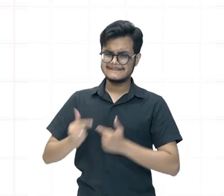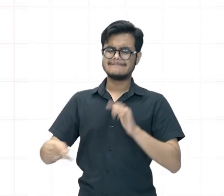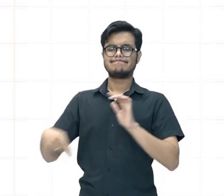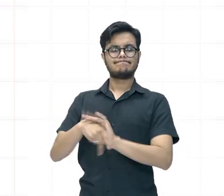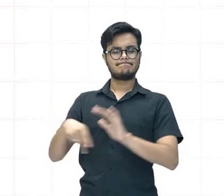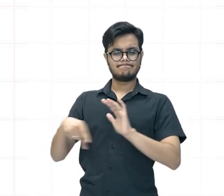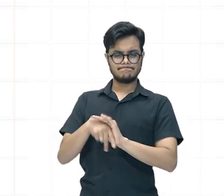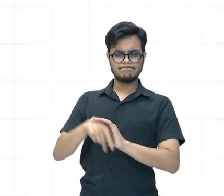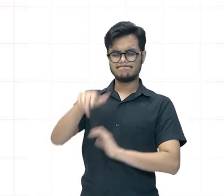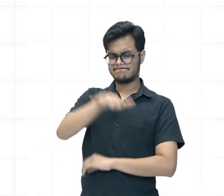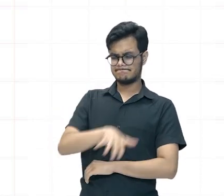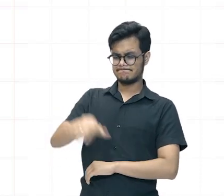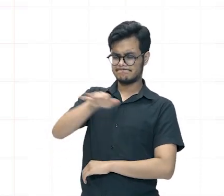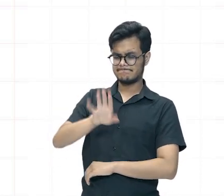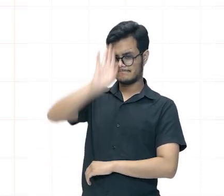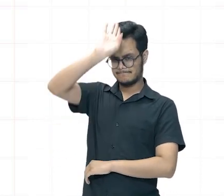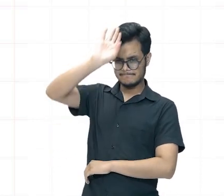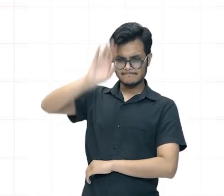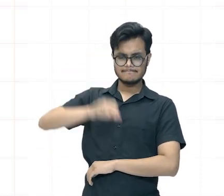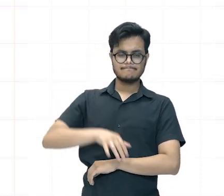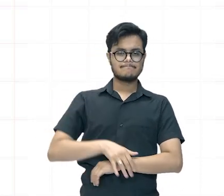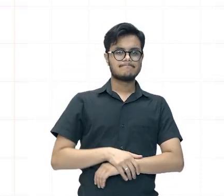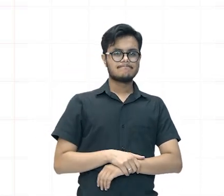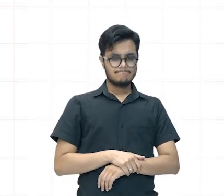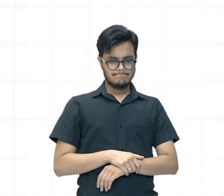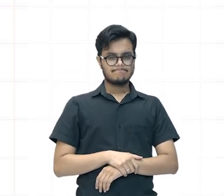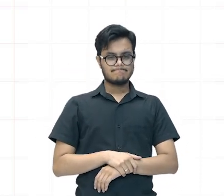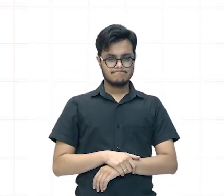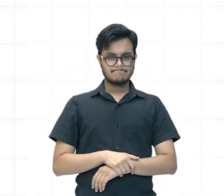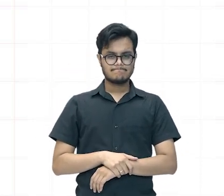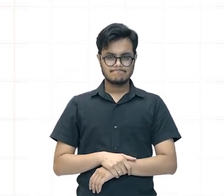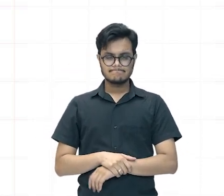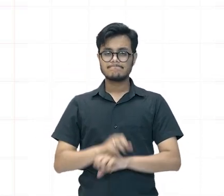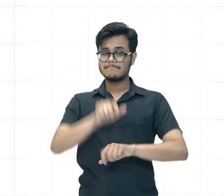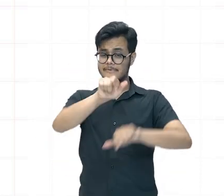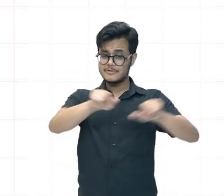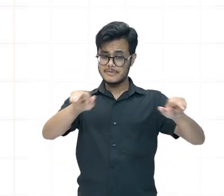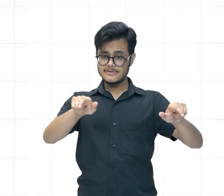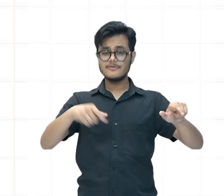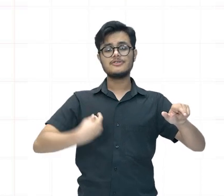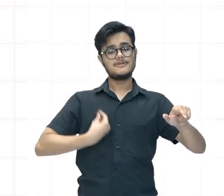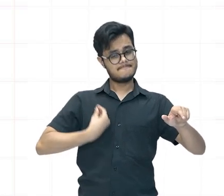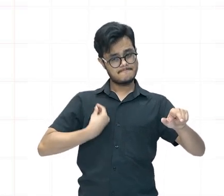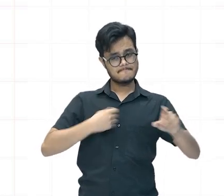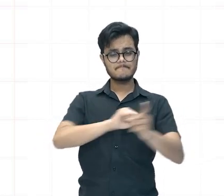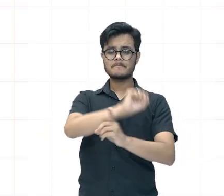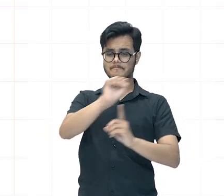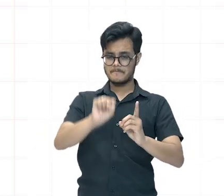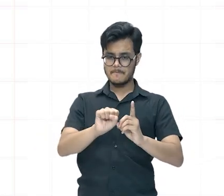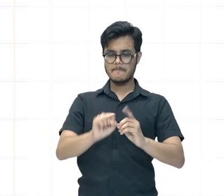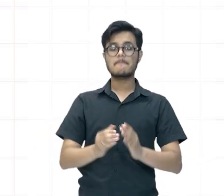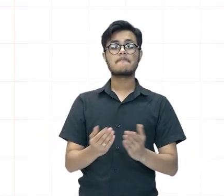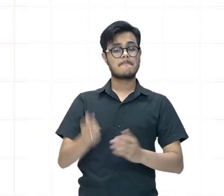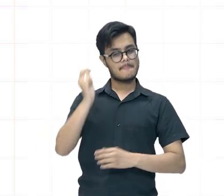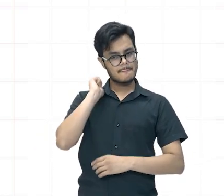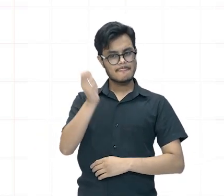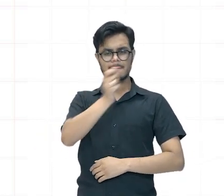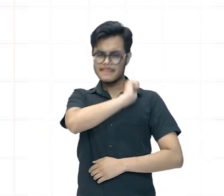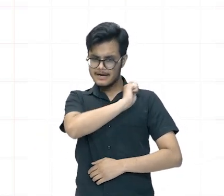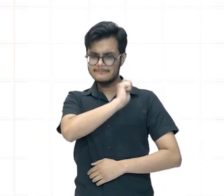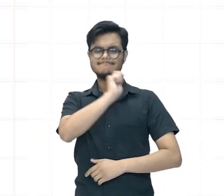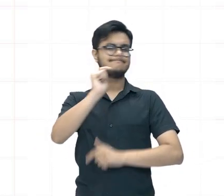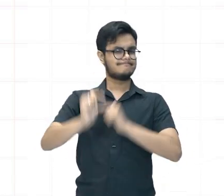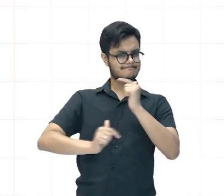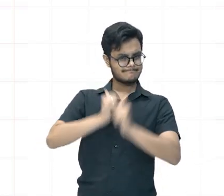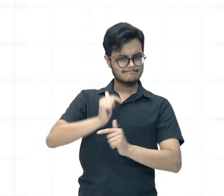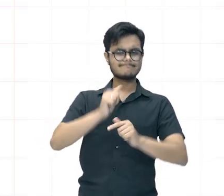suficiente para suprir as necessidades, então, da população. Lembra lá, os escravos são as mãos e os pés,